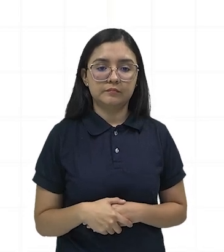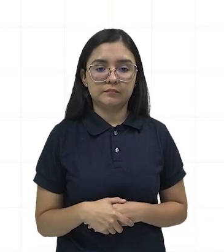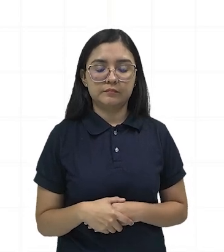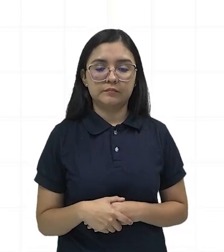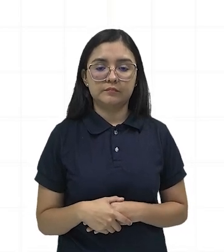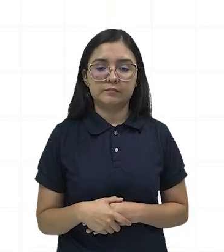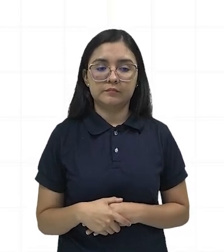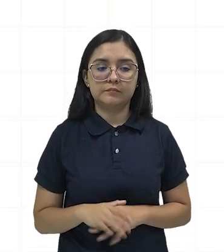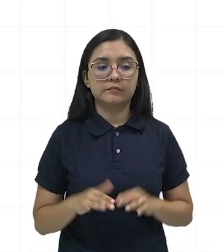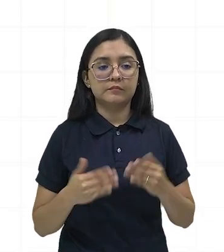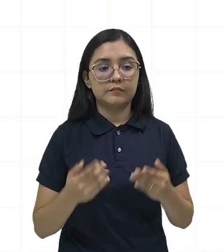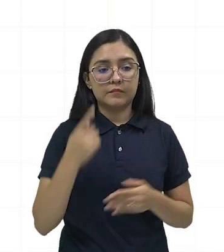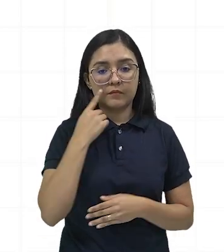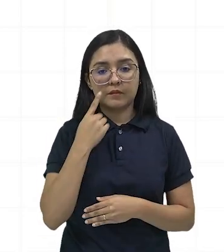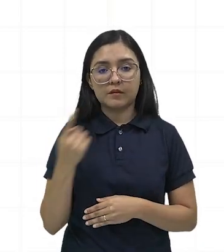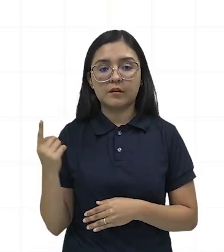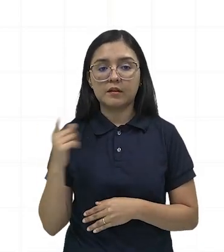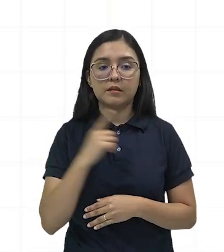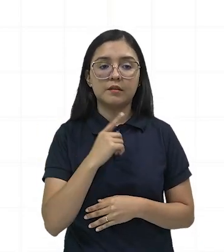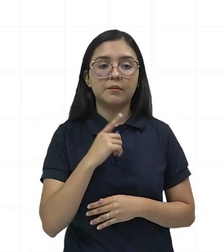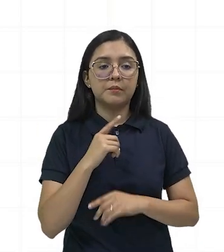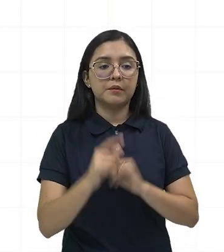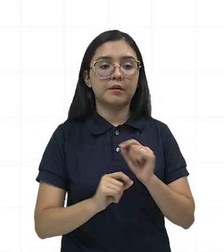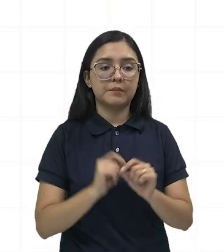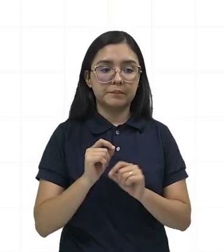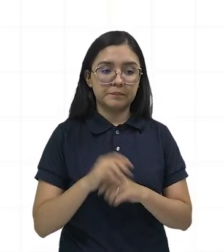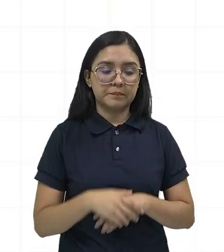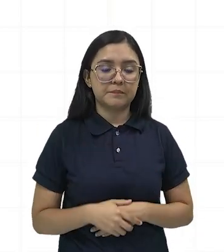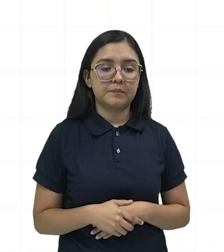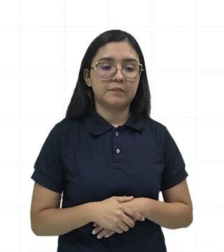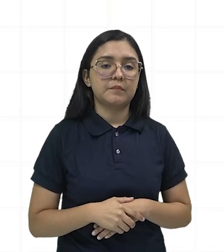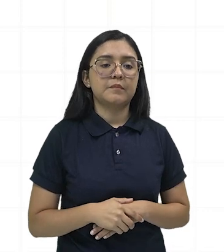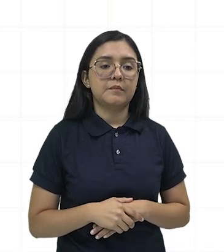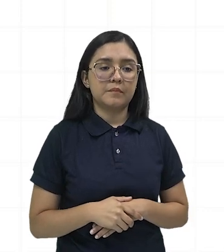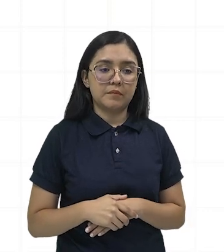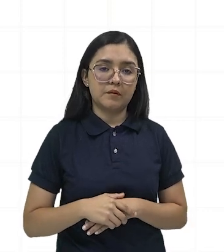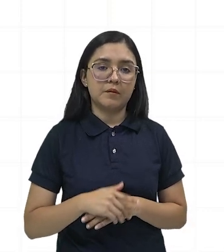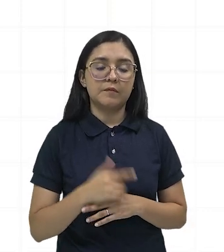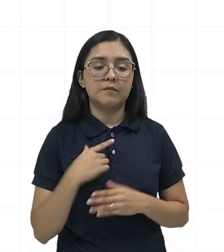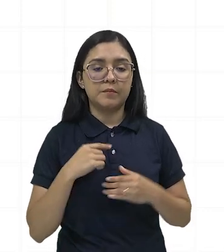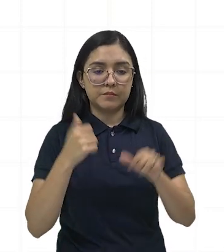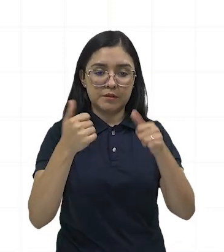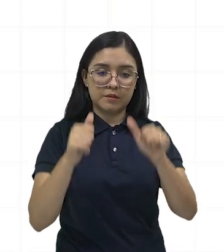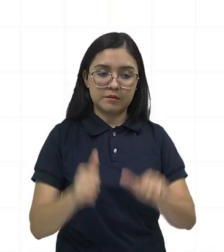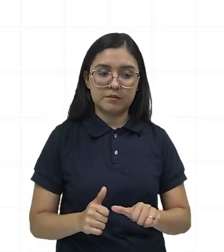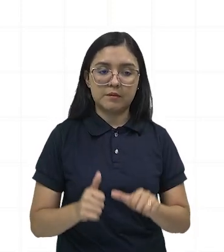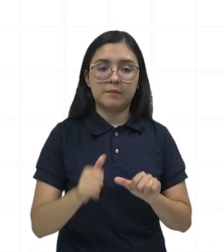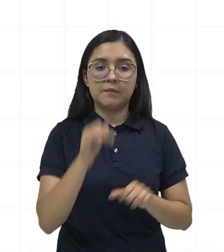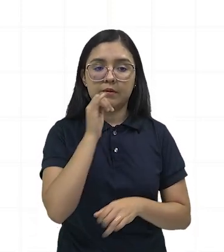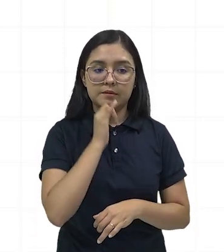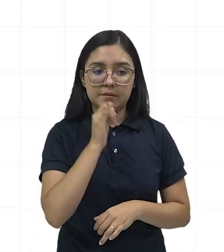Então, nós temos aqui mais casos. Vamos analisar.